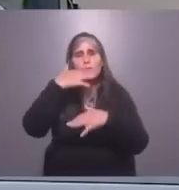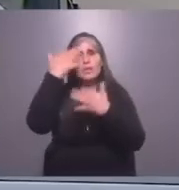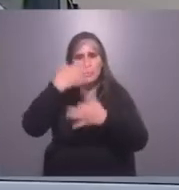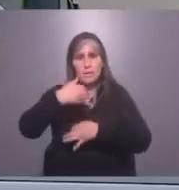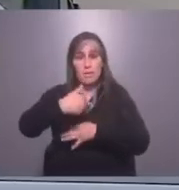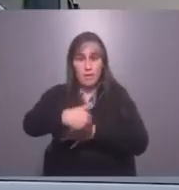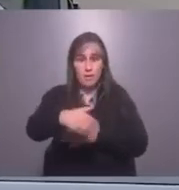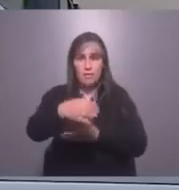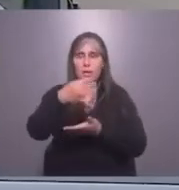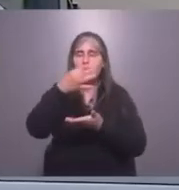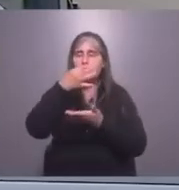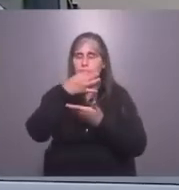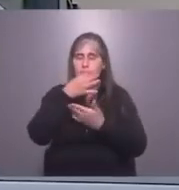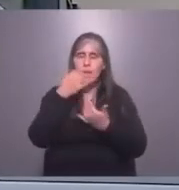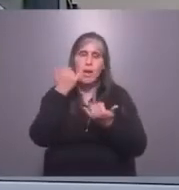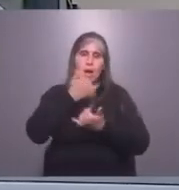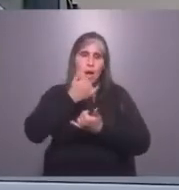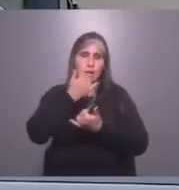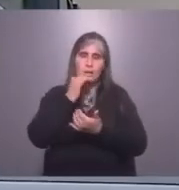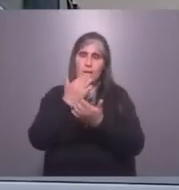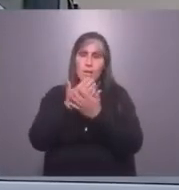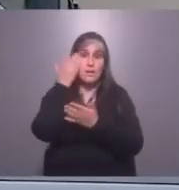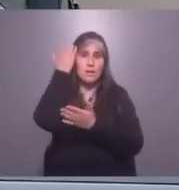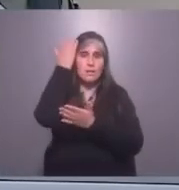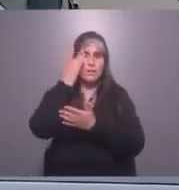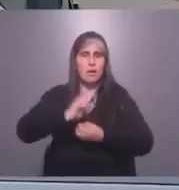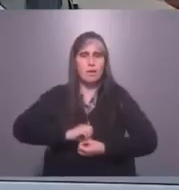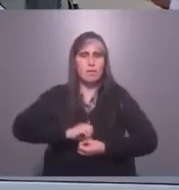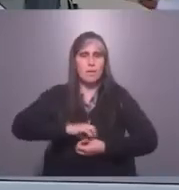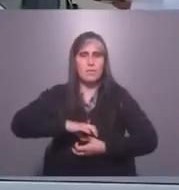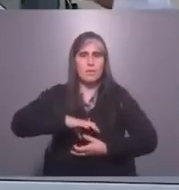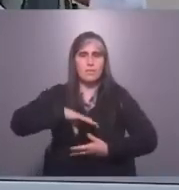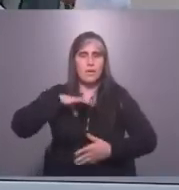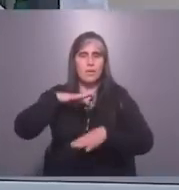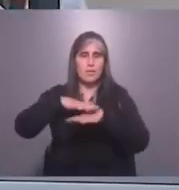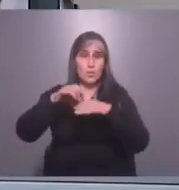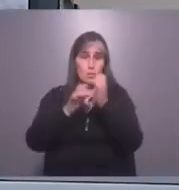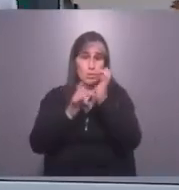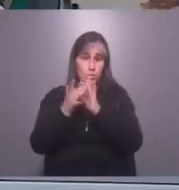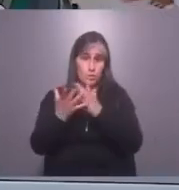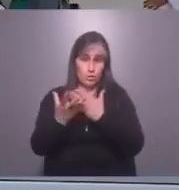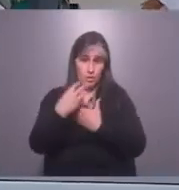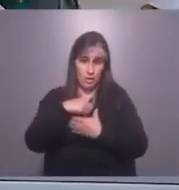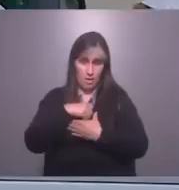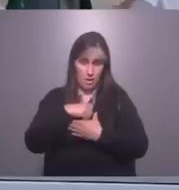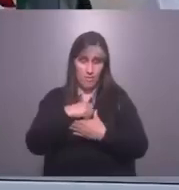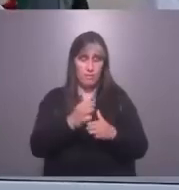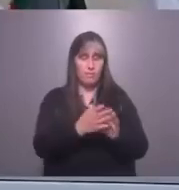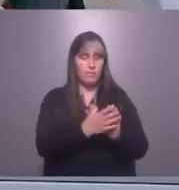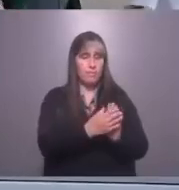receber a graça de crescer na santidade. Por Cristo nosso Senhor. Amém.